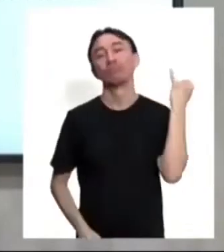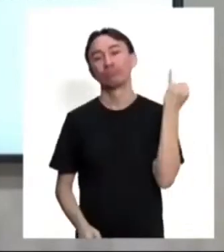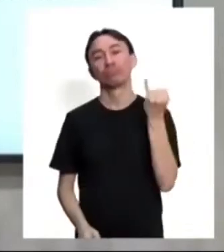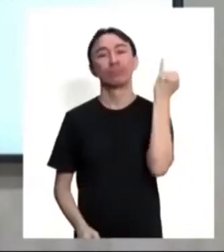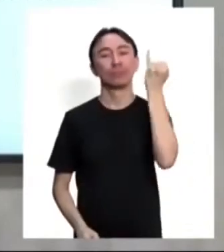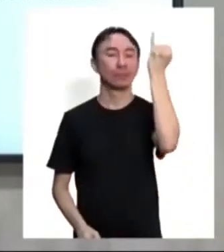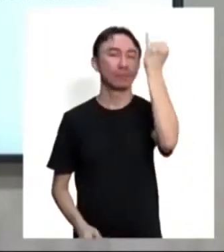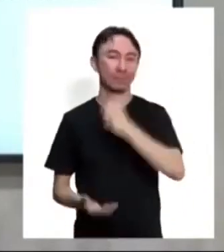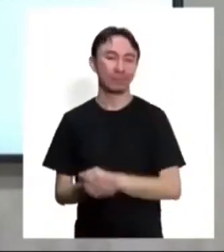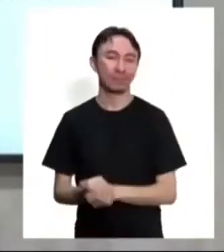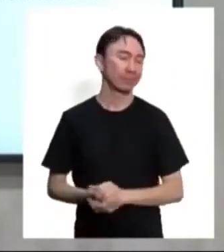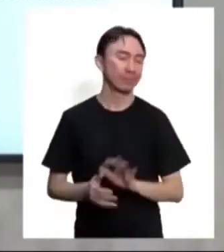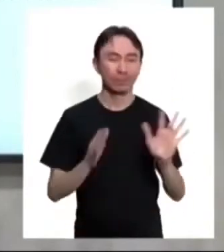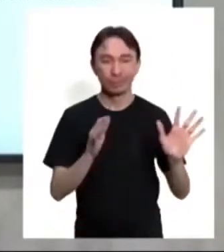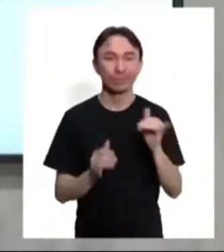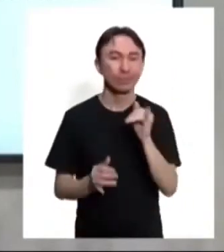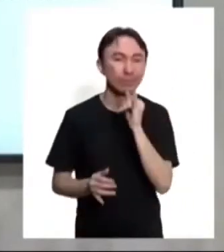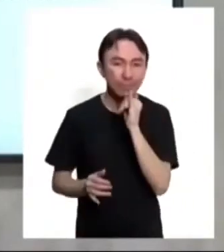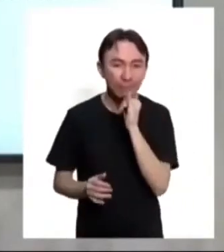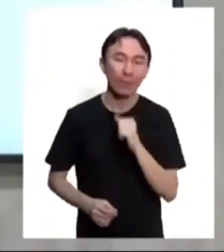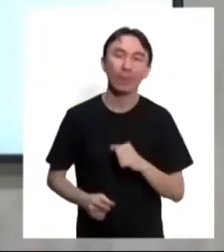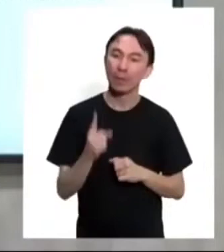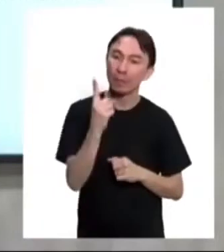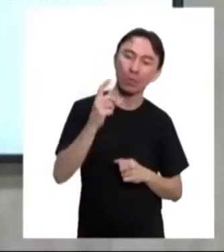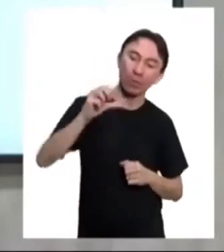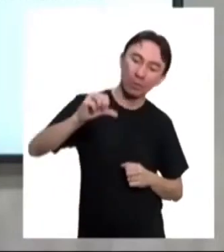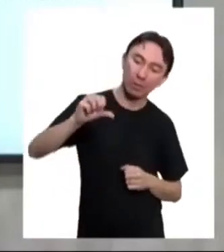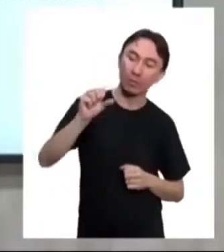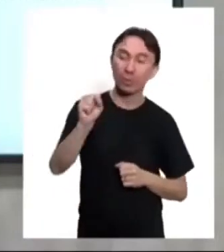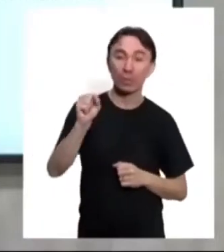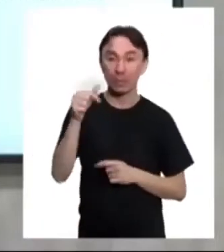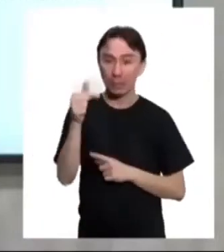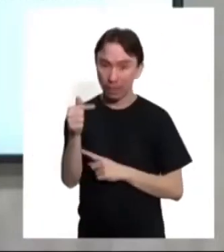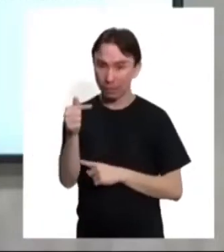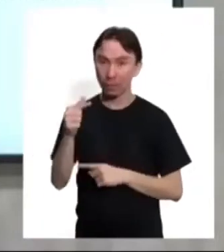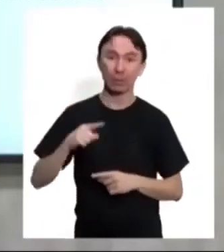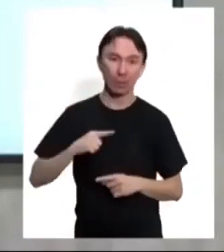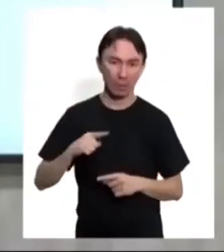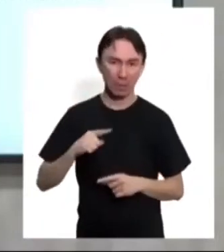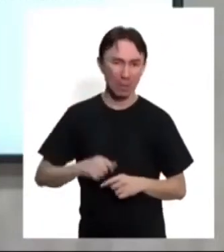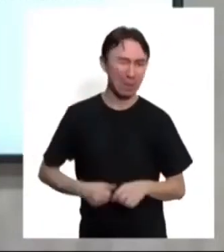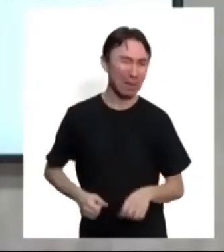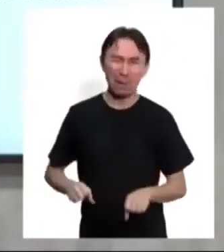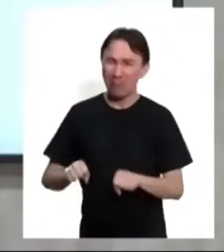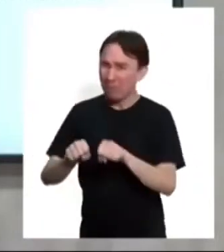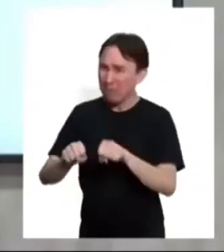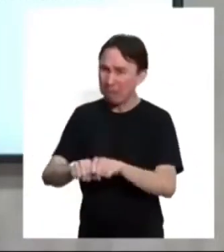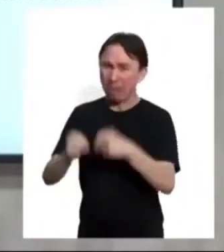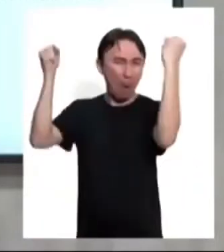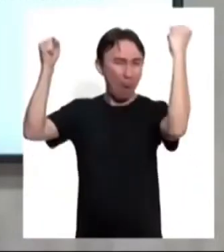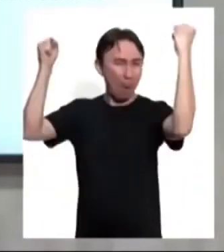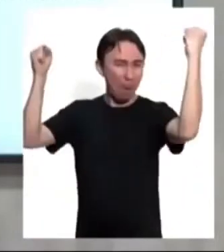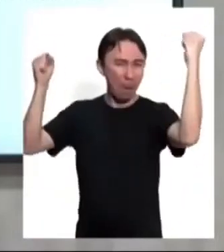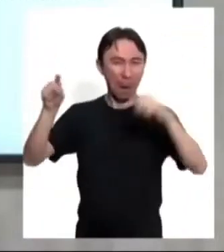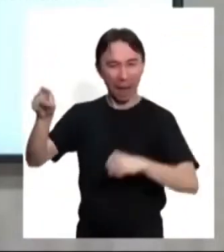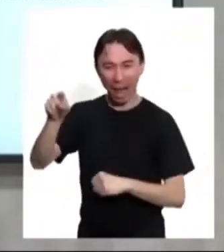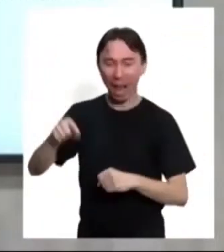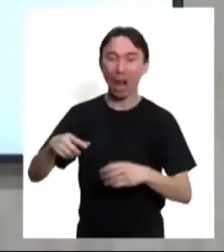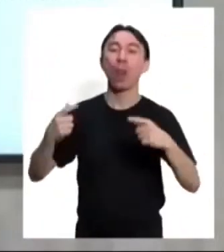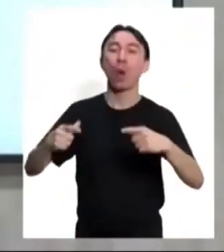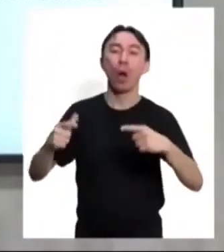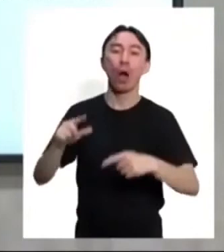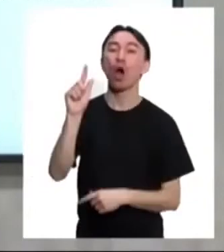infelizmente, em 1987, nós tivemos um acidente muito sério em Goiânia. Foi abandonado